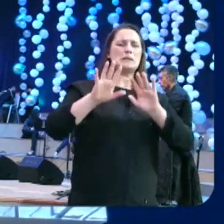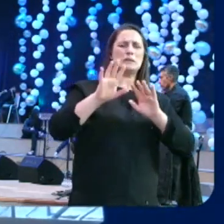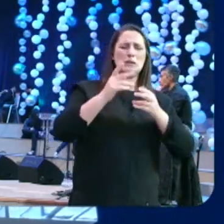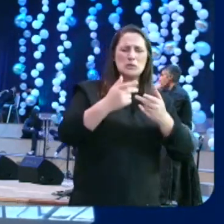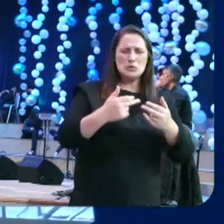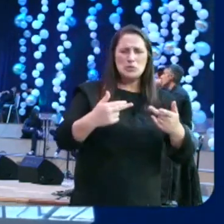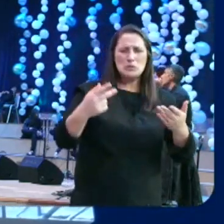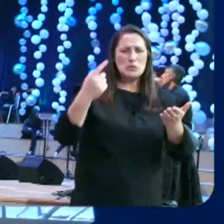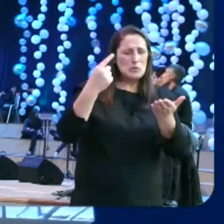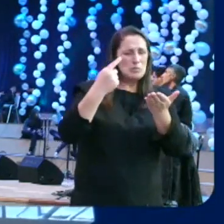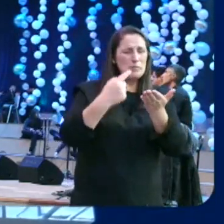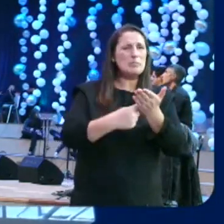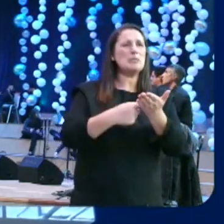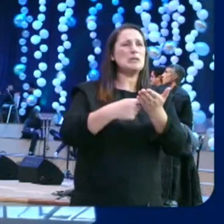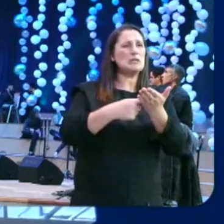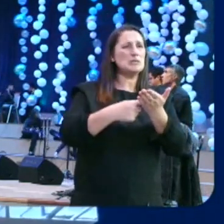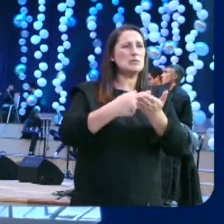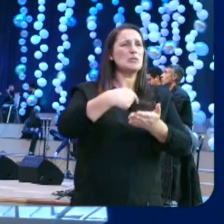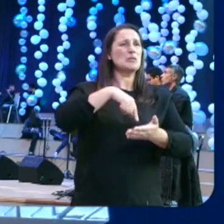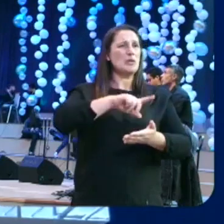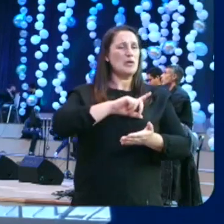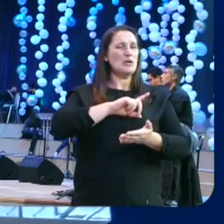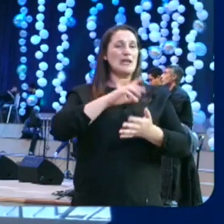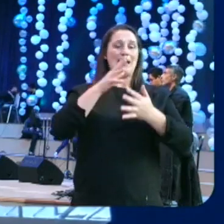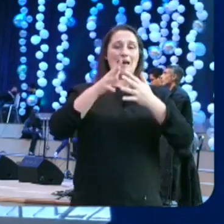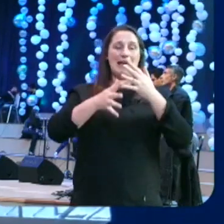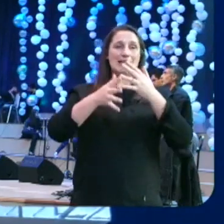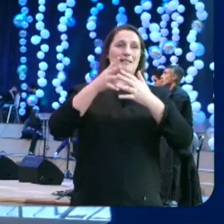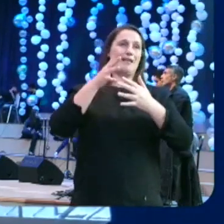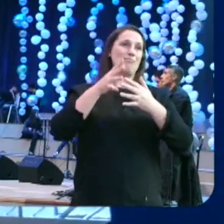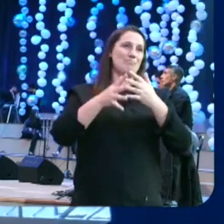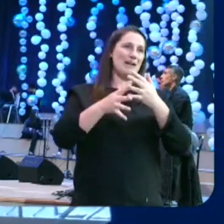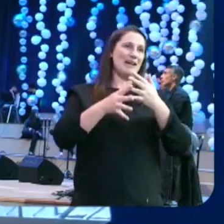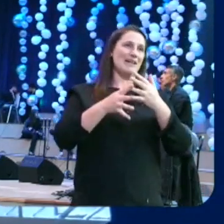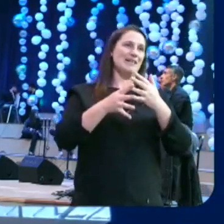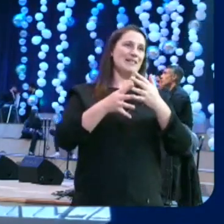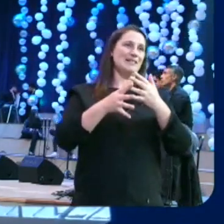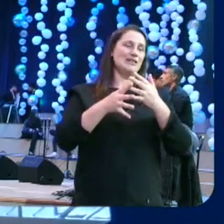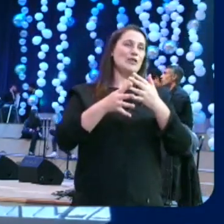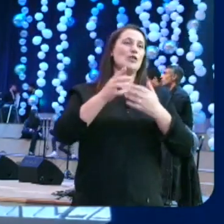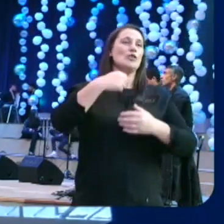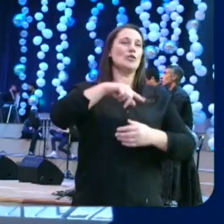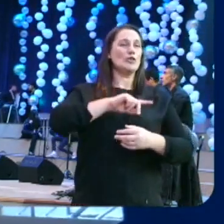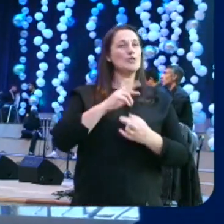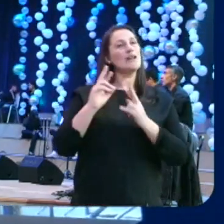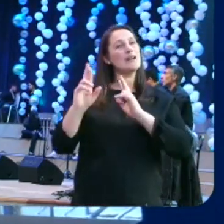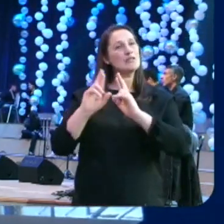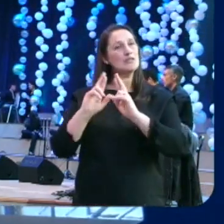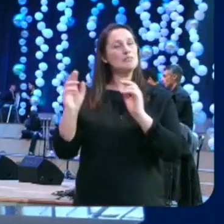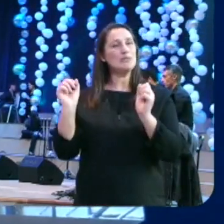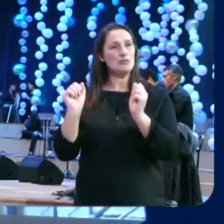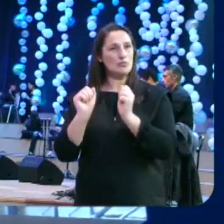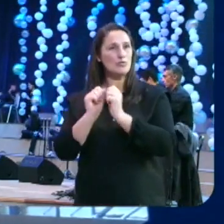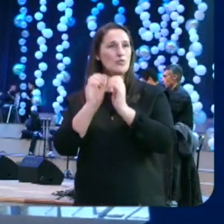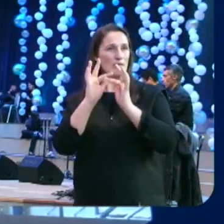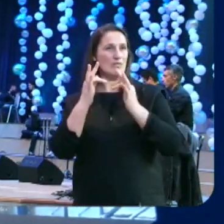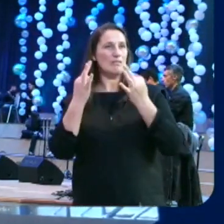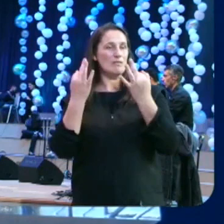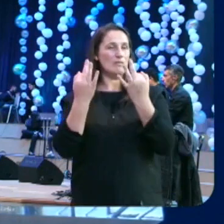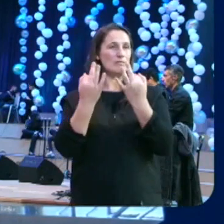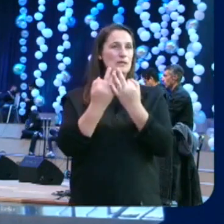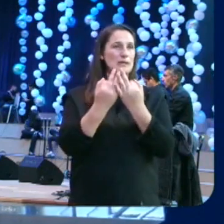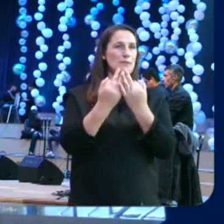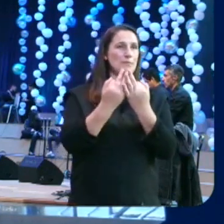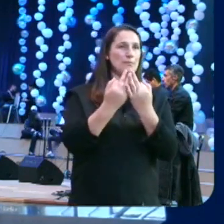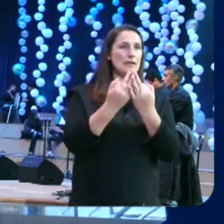representam compromissos nossos. Dentro da cultura daquele tempo, você sair da festa era um absurdo,